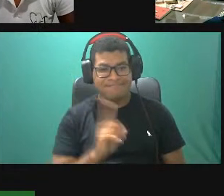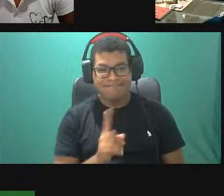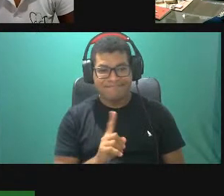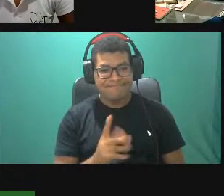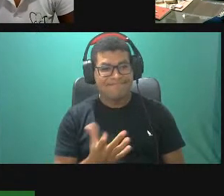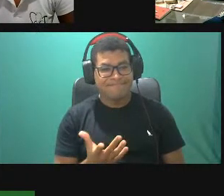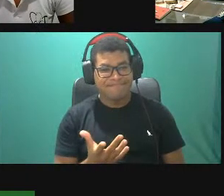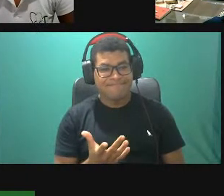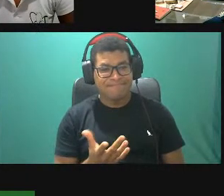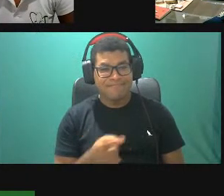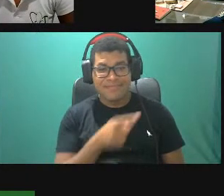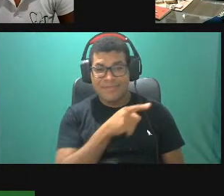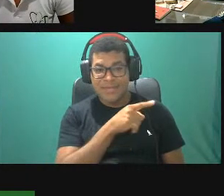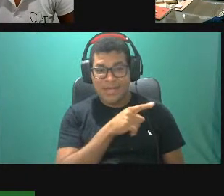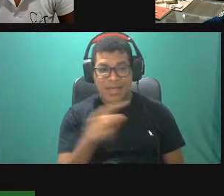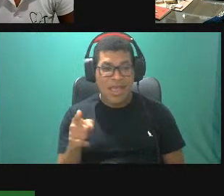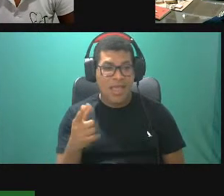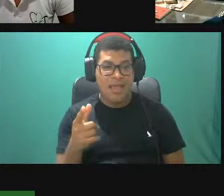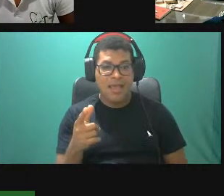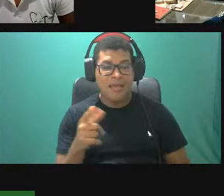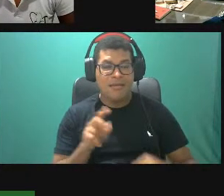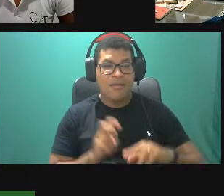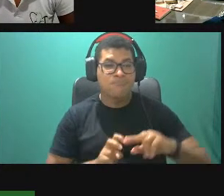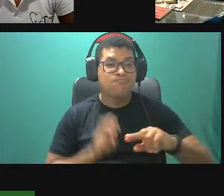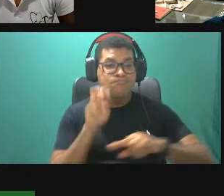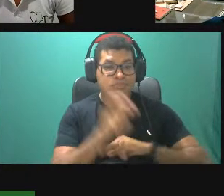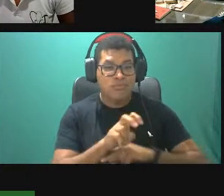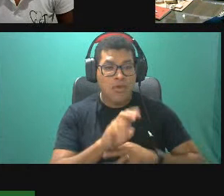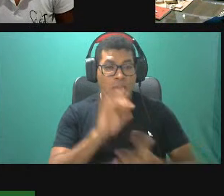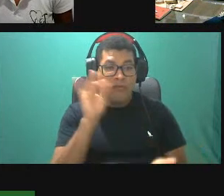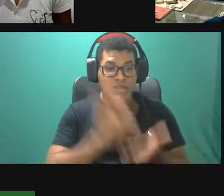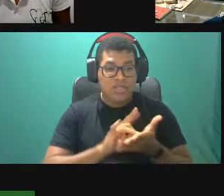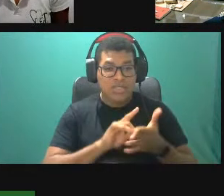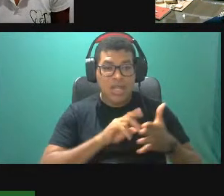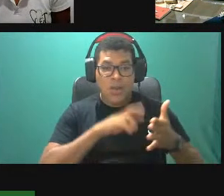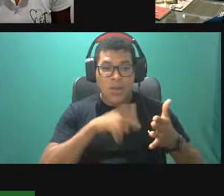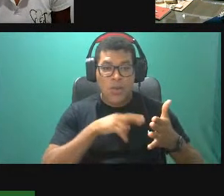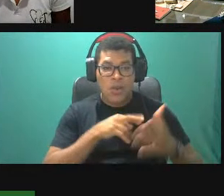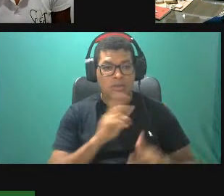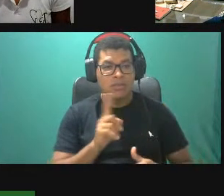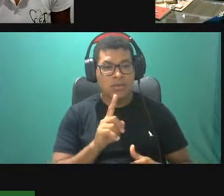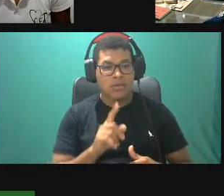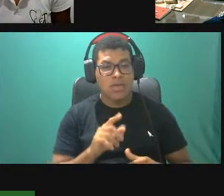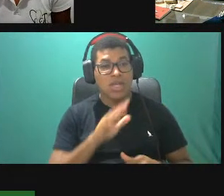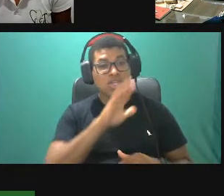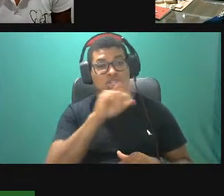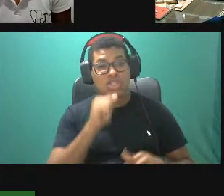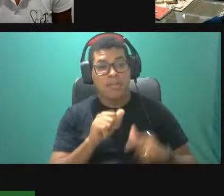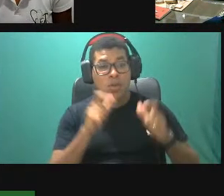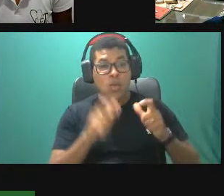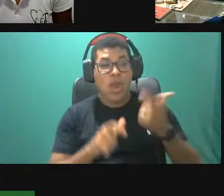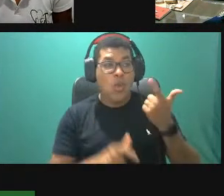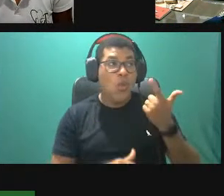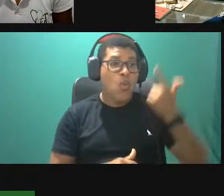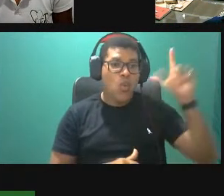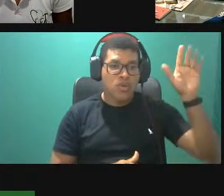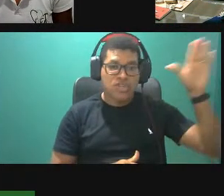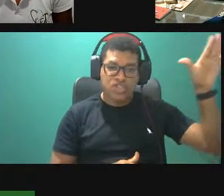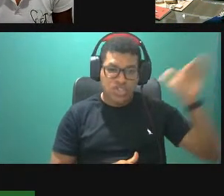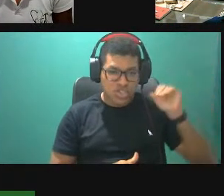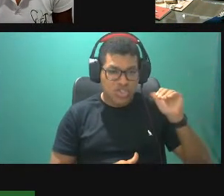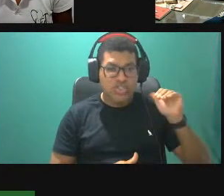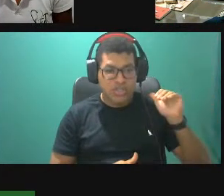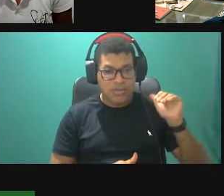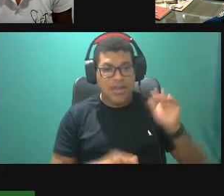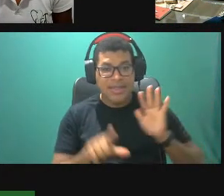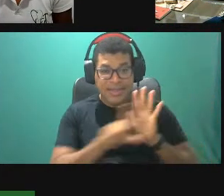acontece, tá? Eles não passam por cima da perícia oficial, vai vir alguém de outro lugar para fazer, tá? Isso aí não é, tá na